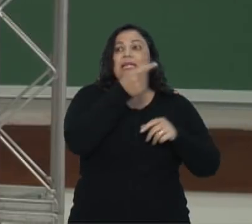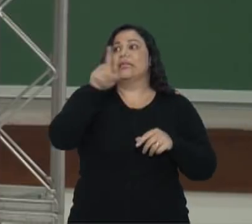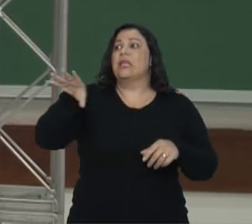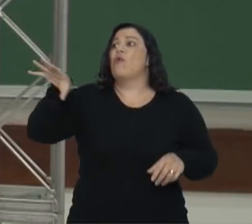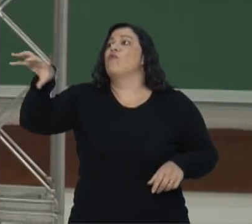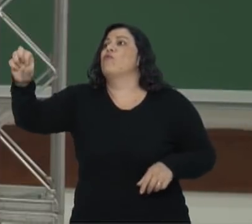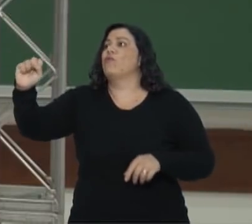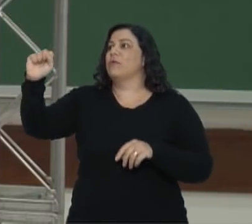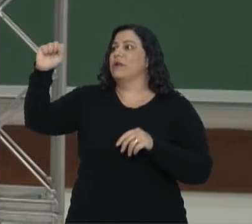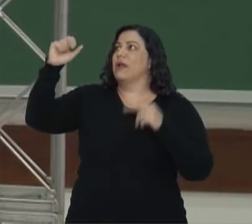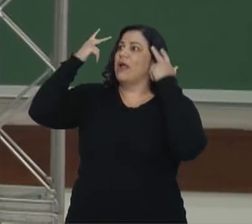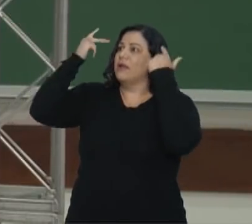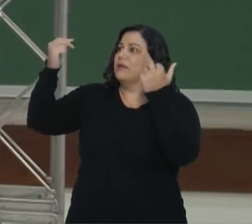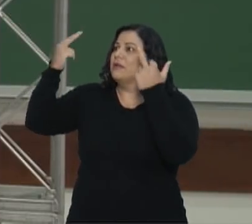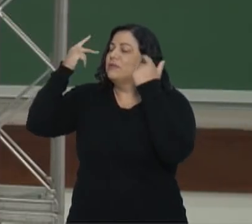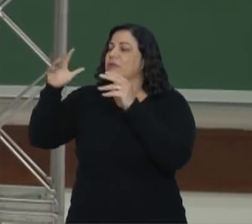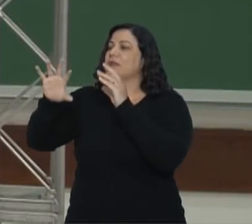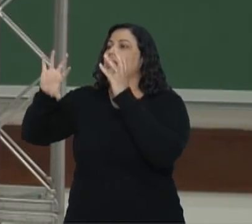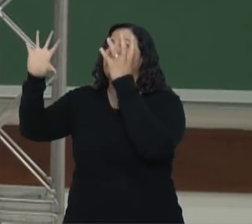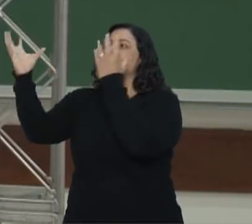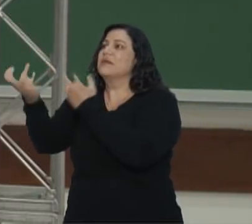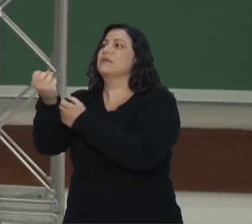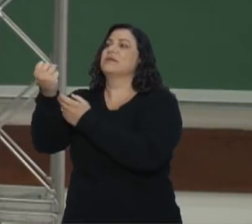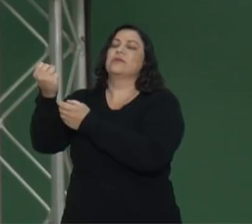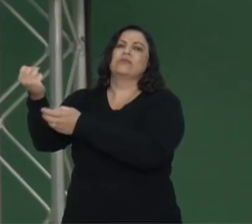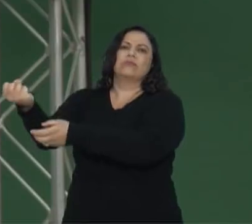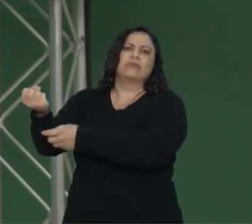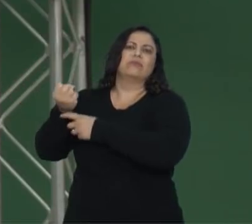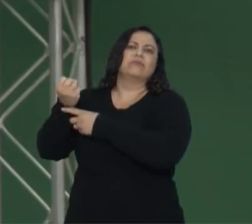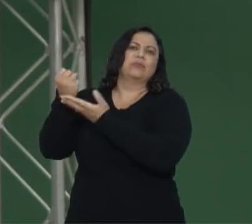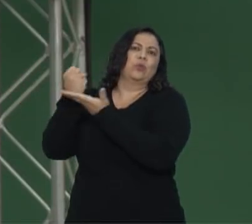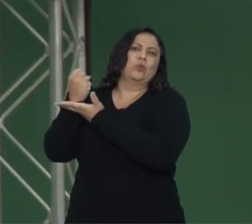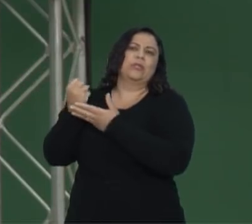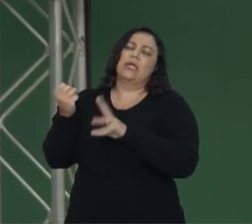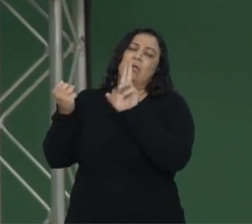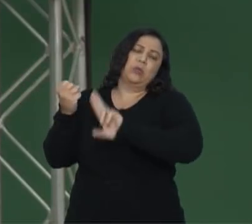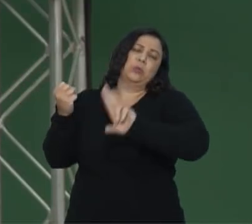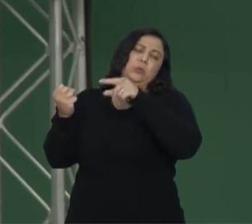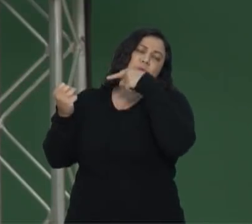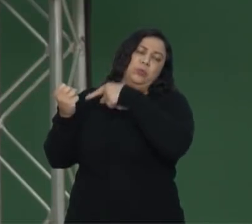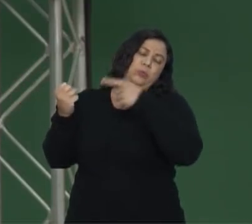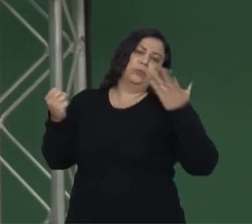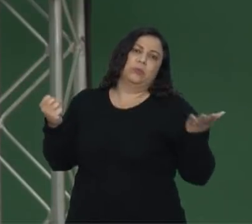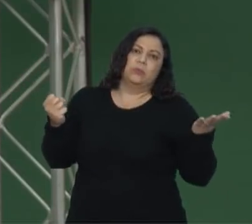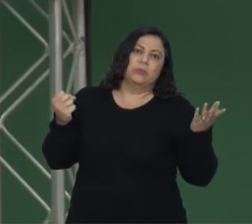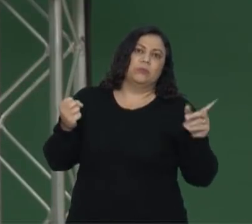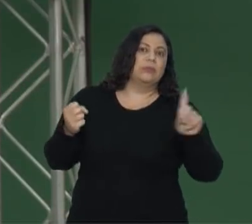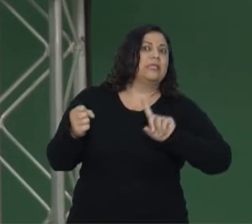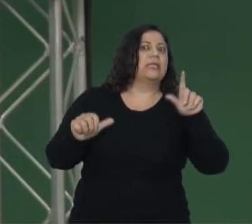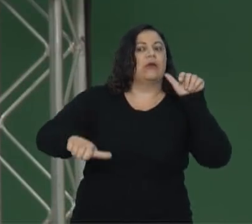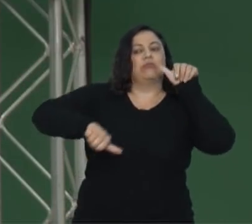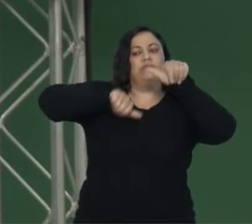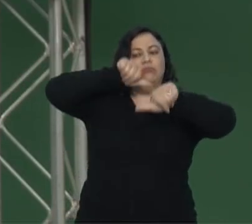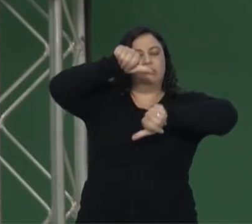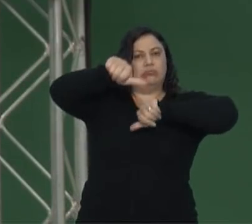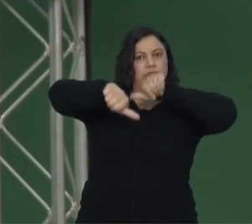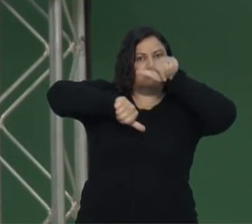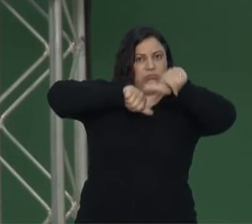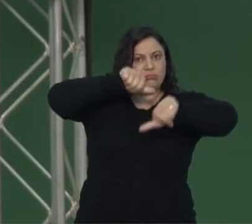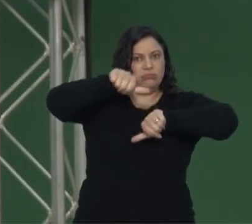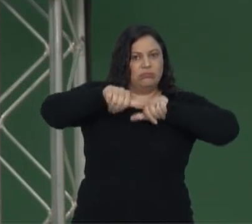na natureza, colhi, retirei, cortei e usei daquela maneira. Tem uma